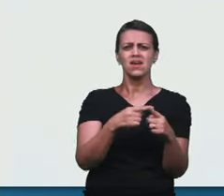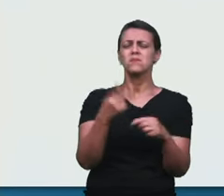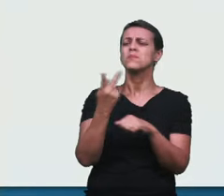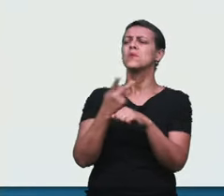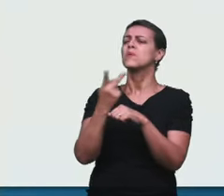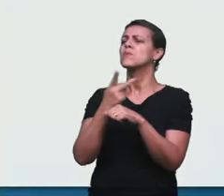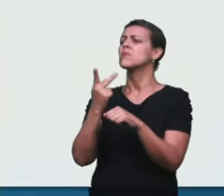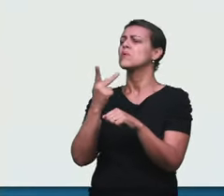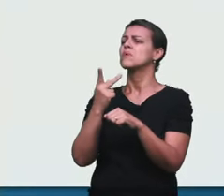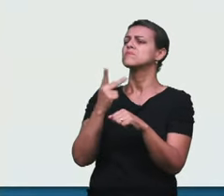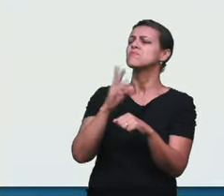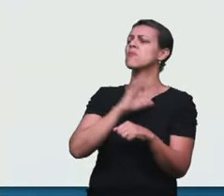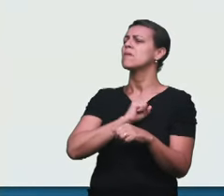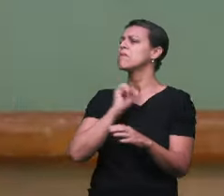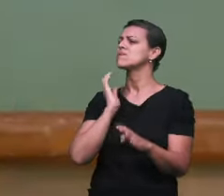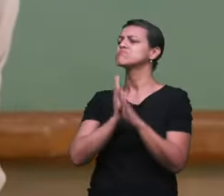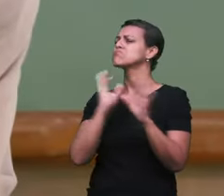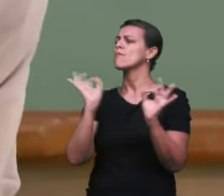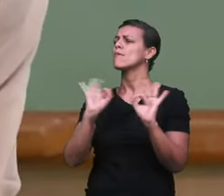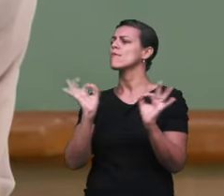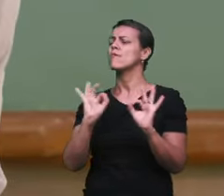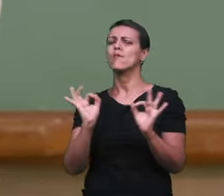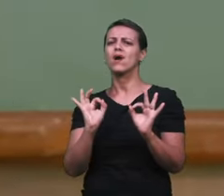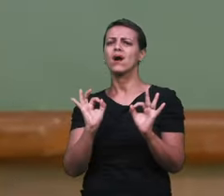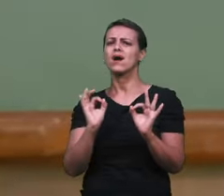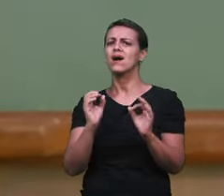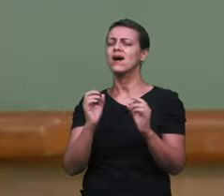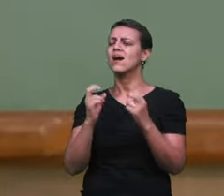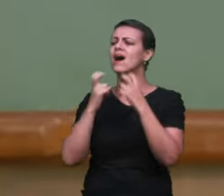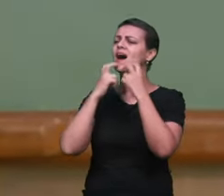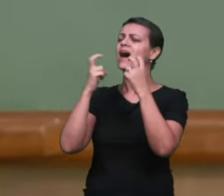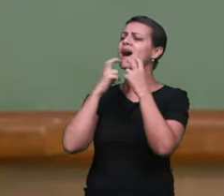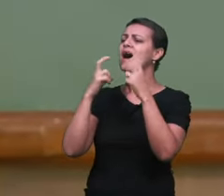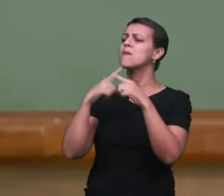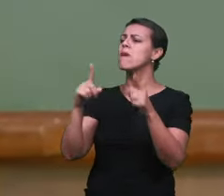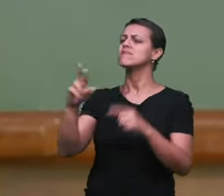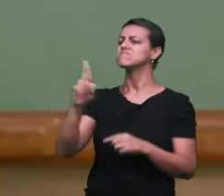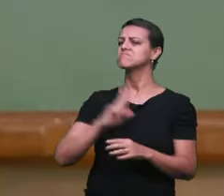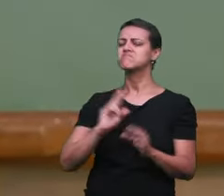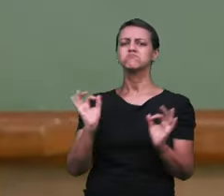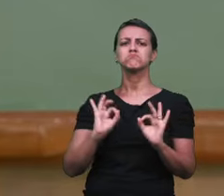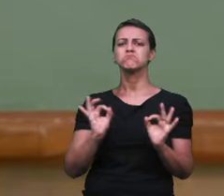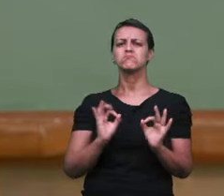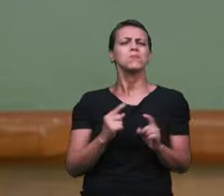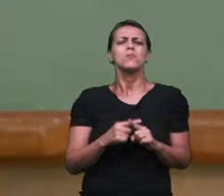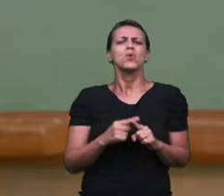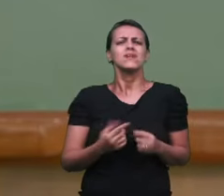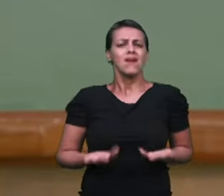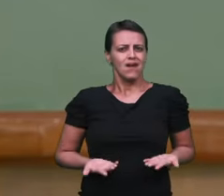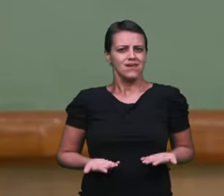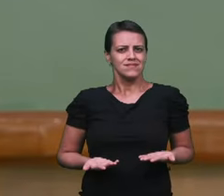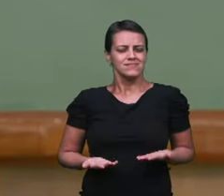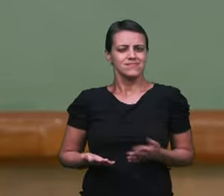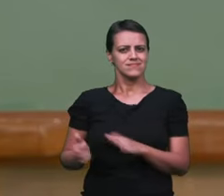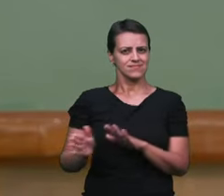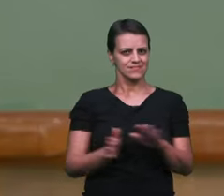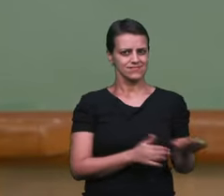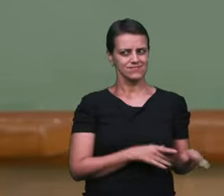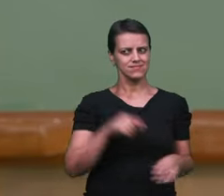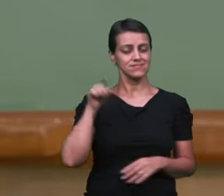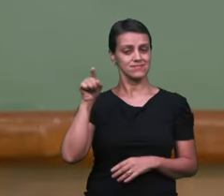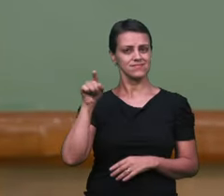Essa resposta virá do estado de Santa Catarina, e quem vai responder é um obreiro da nossa igreja em Chapecó, e se trata